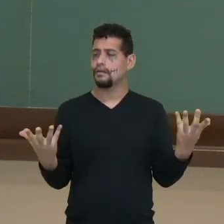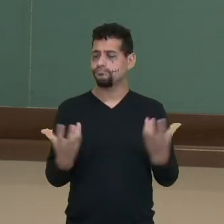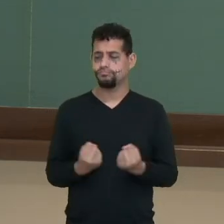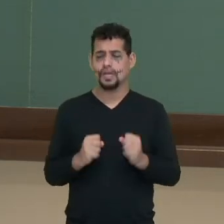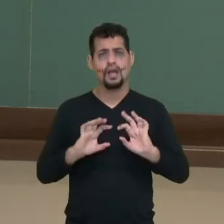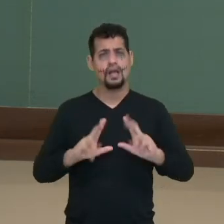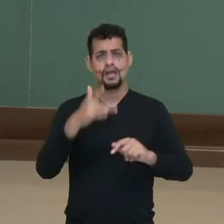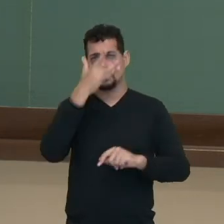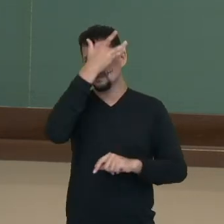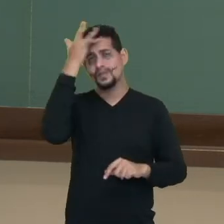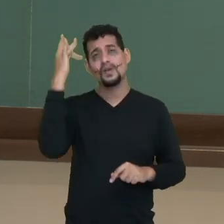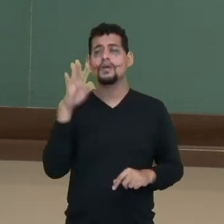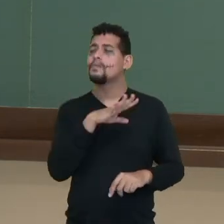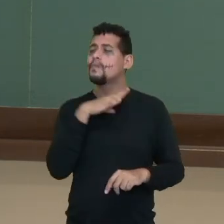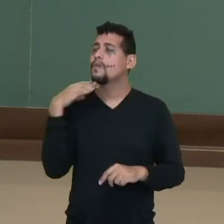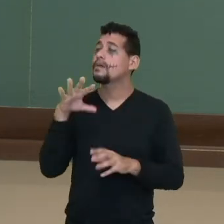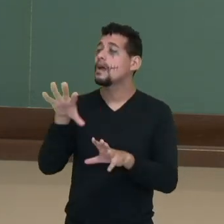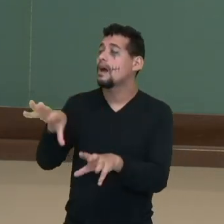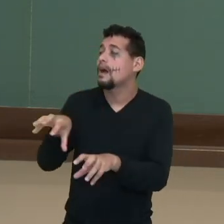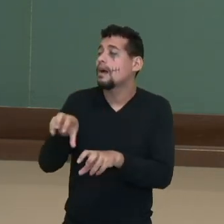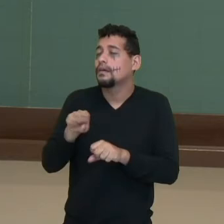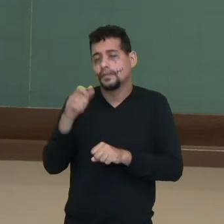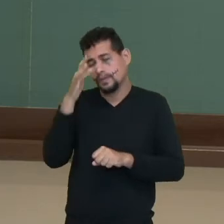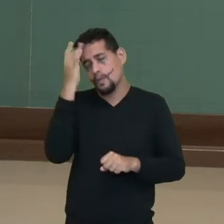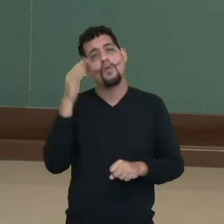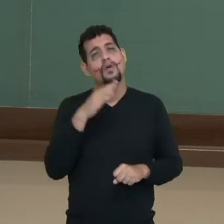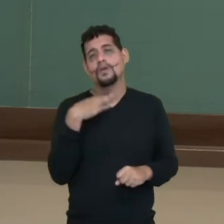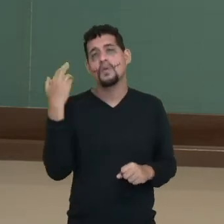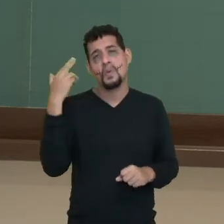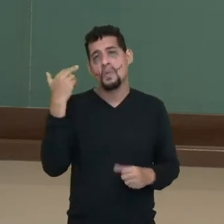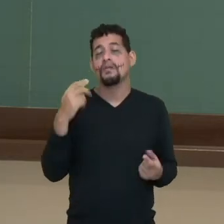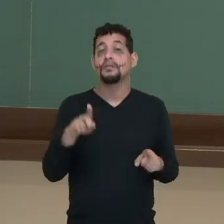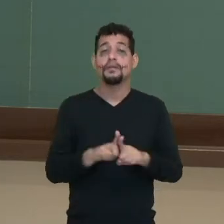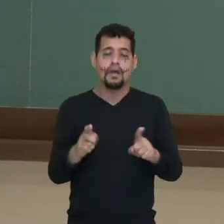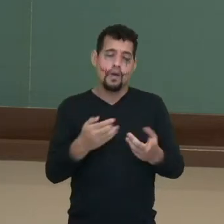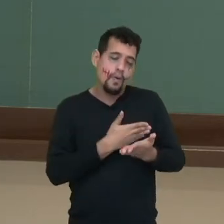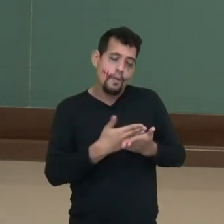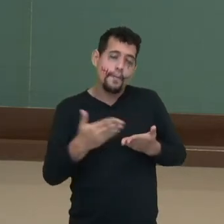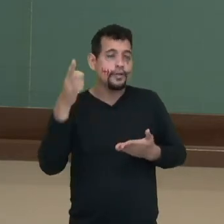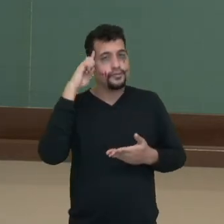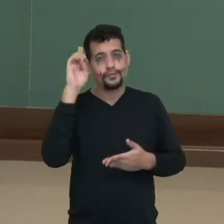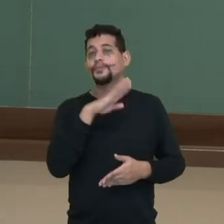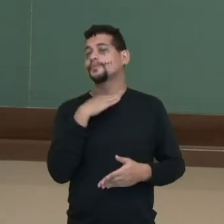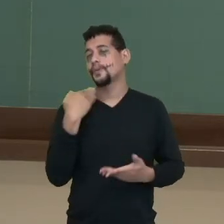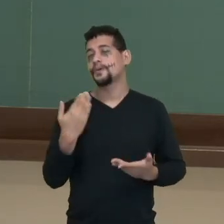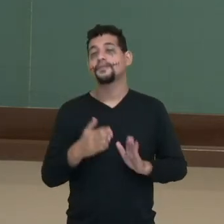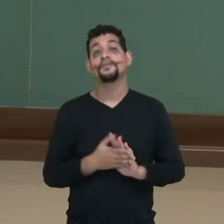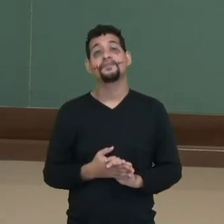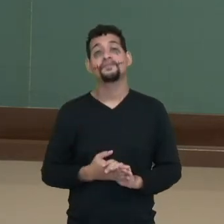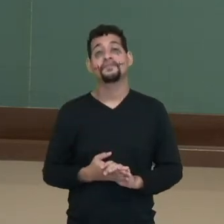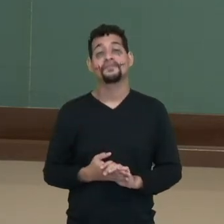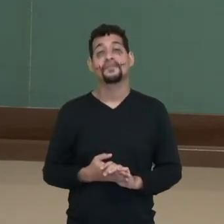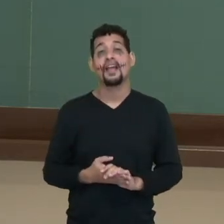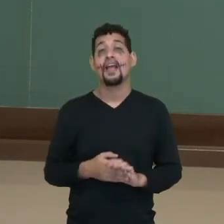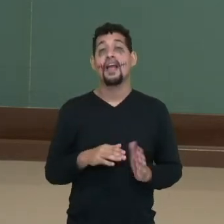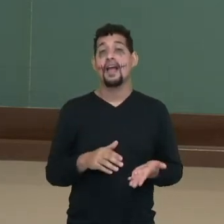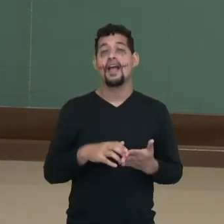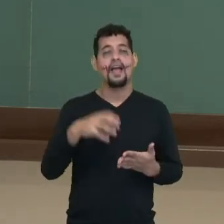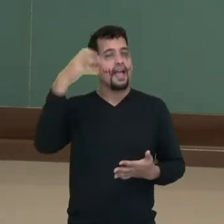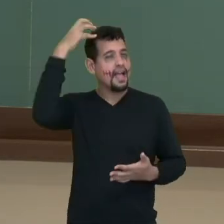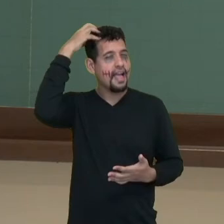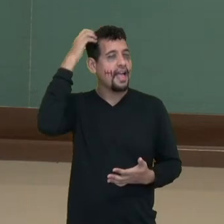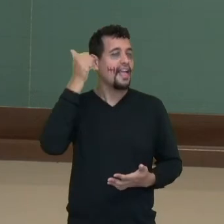essas pessoas que morriam de morte natural. Tá? Essa é a origem do Dia dos Mortos, dessa reina.